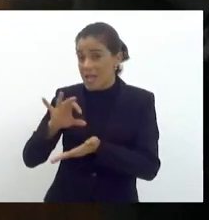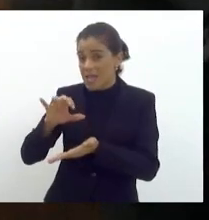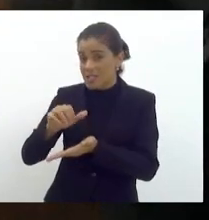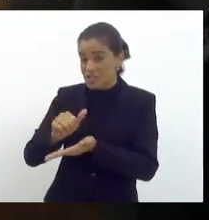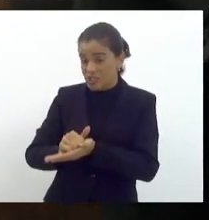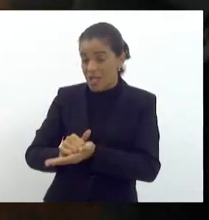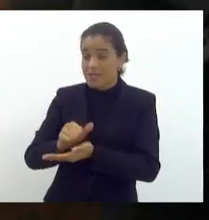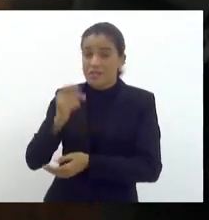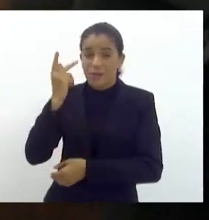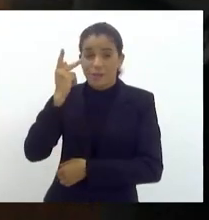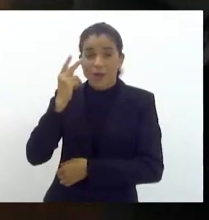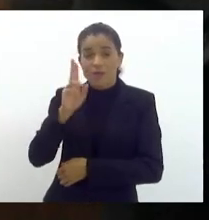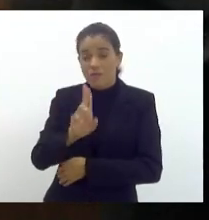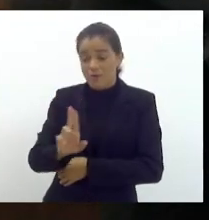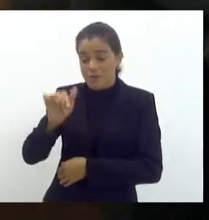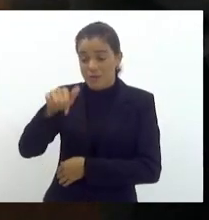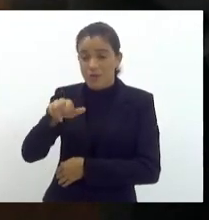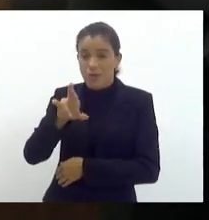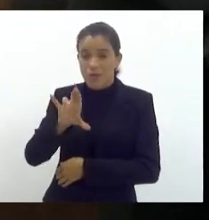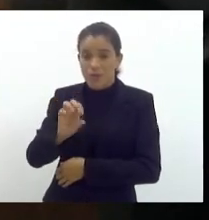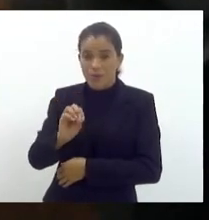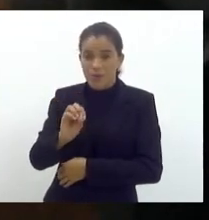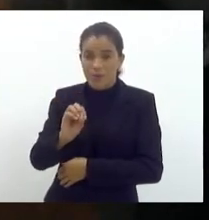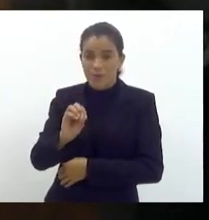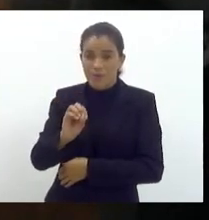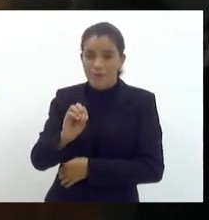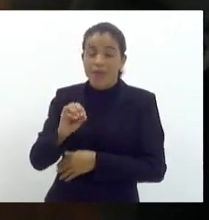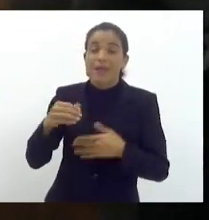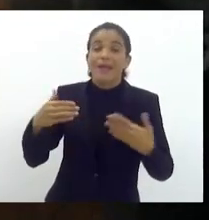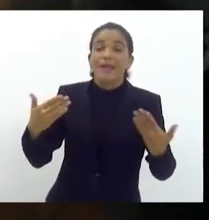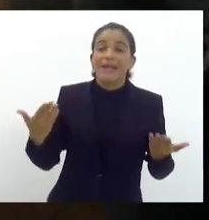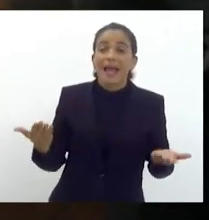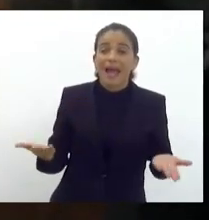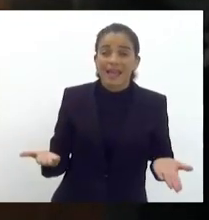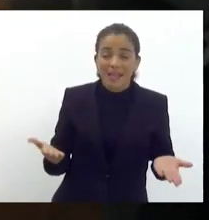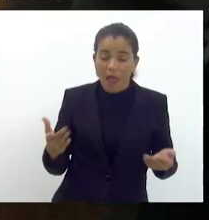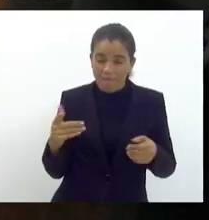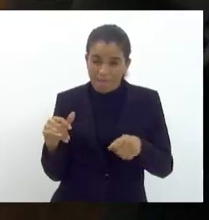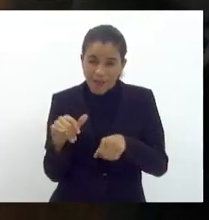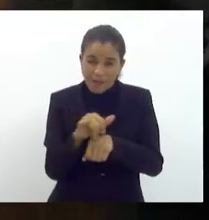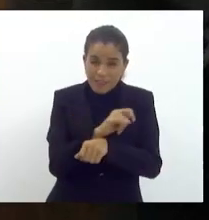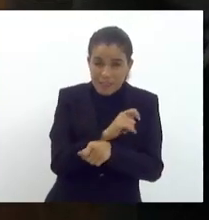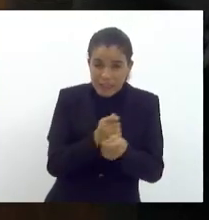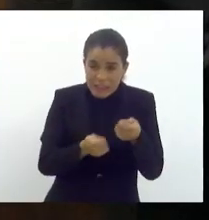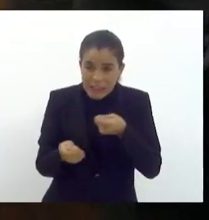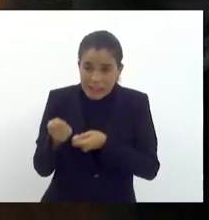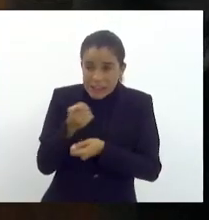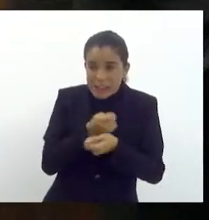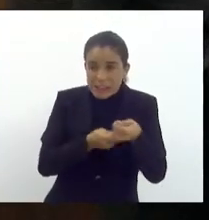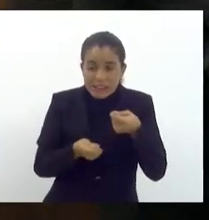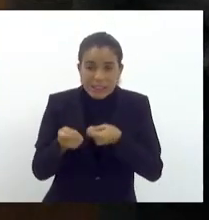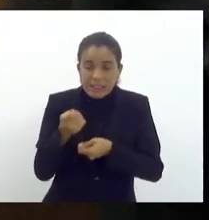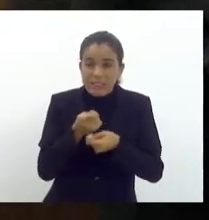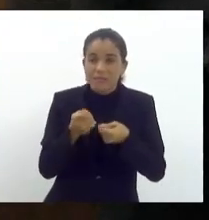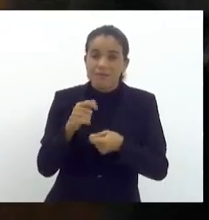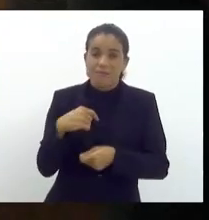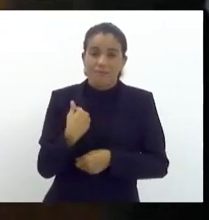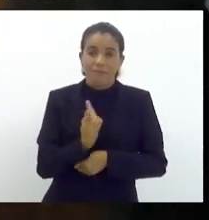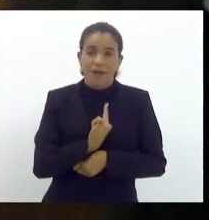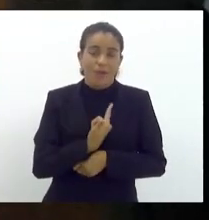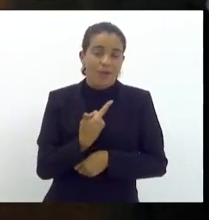e vai utilizar no Rio E aí vai se dar um jeitinho para gente não poder com isso